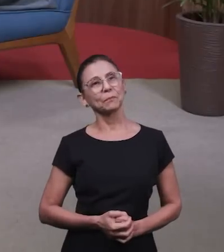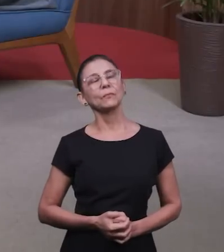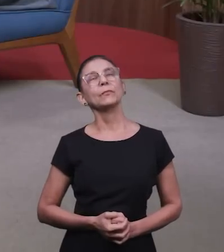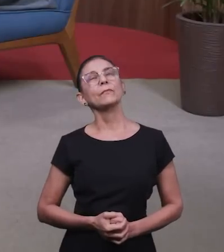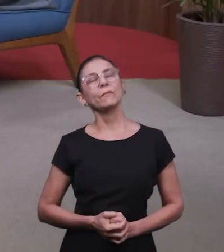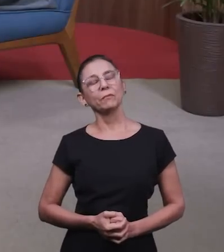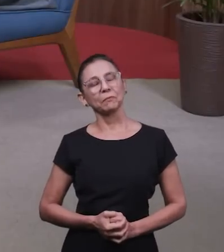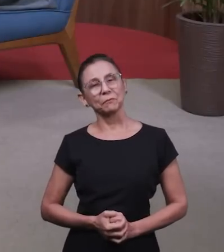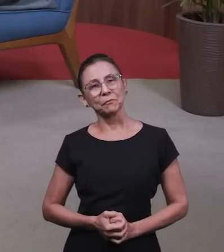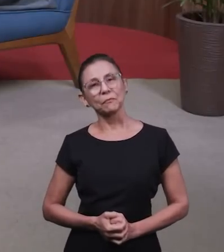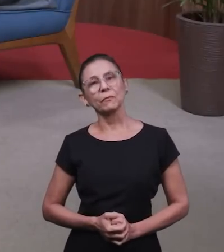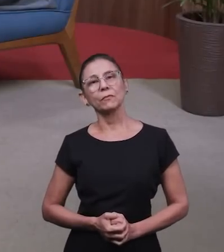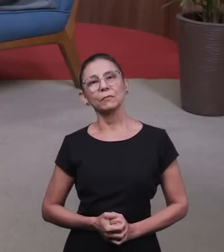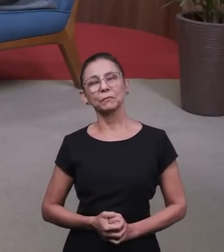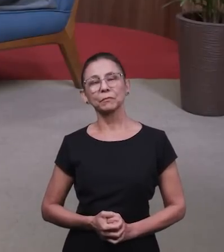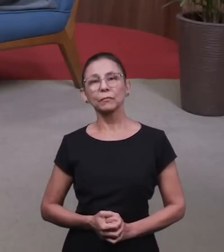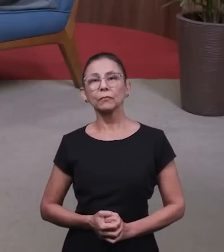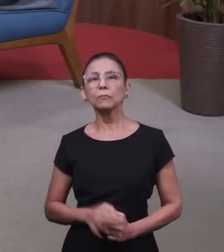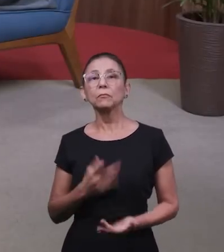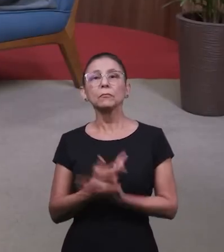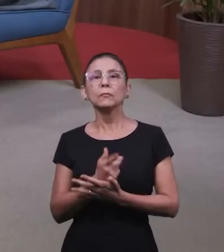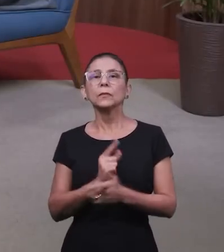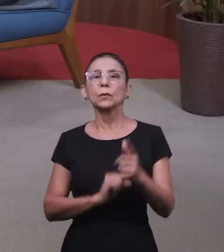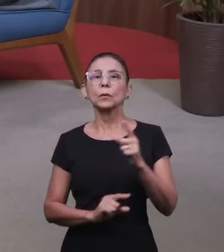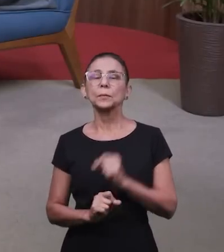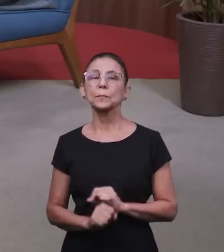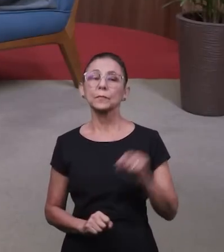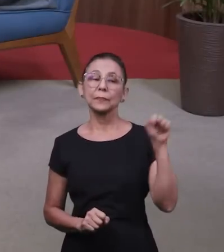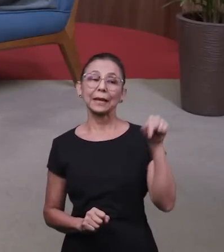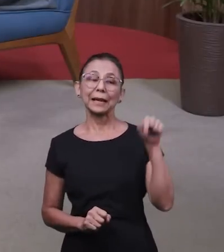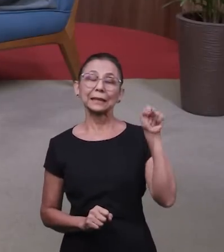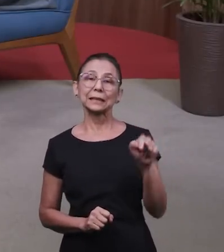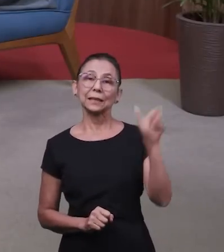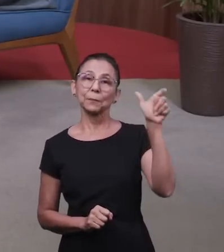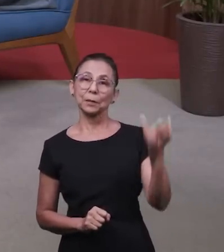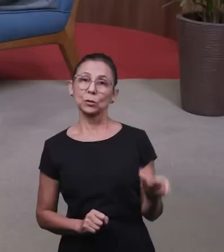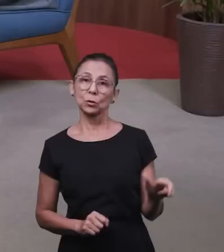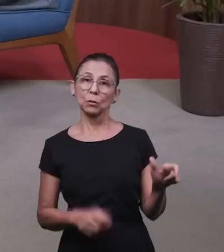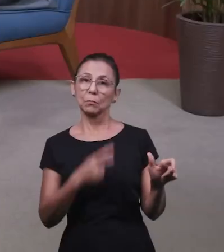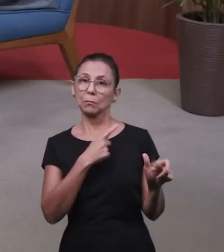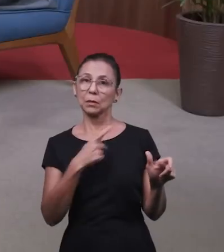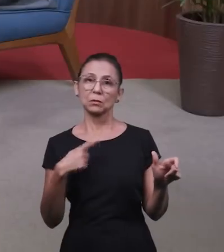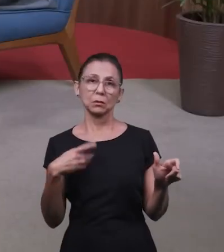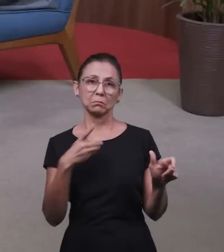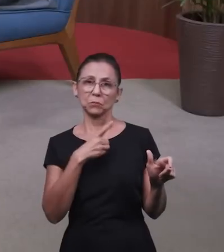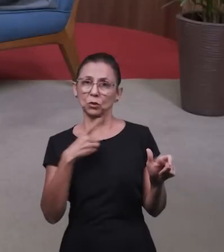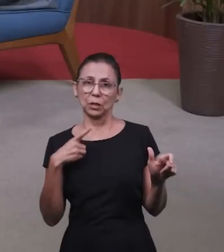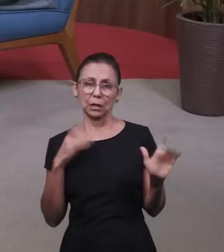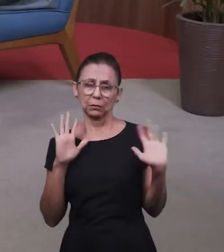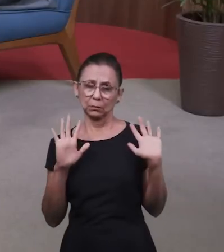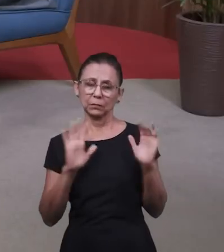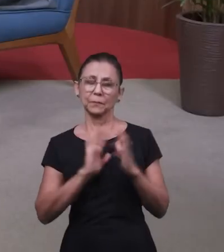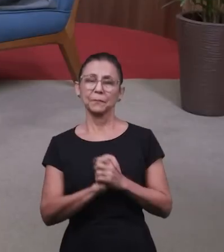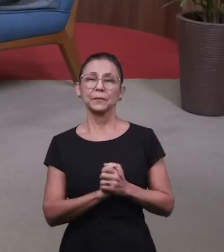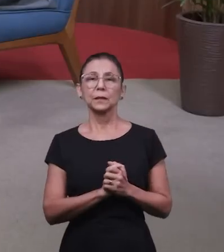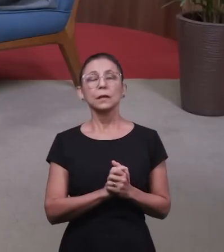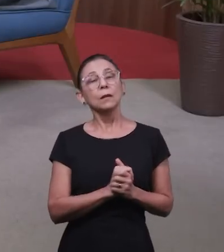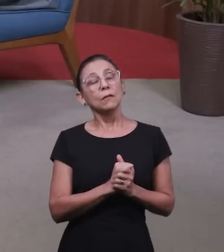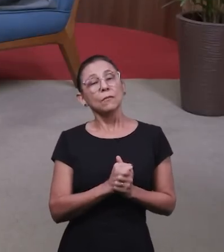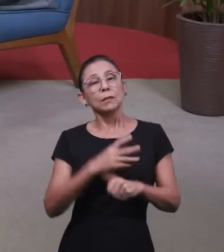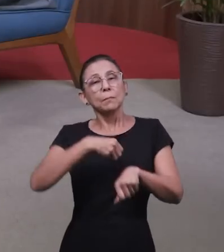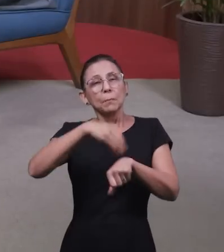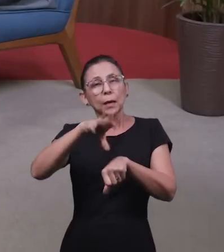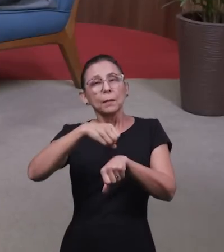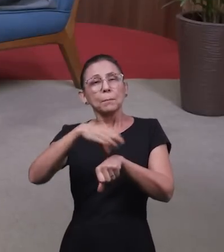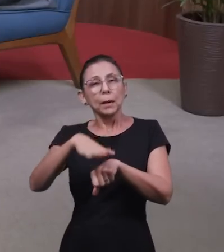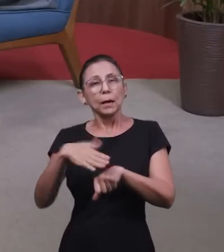707 3076. O que vai acontecer? Do outro lado da linha, a pessoa que vai te atender vai transmitir para você uma palavra